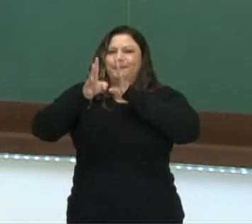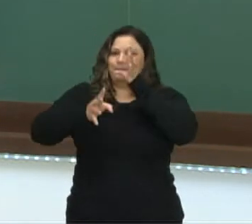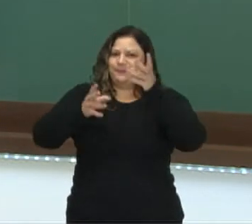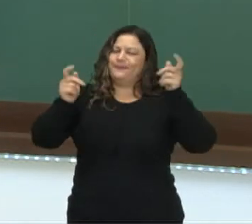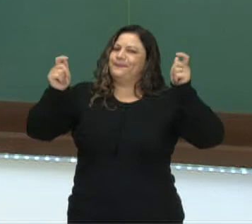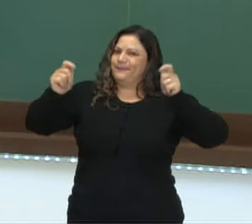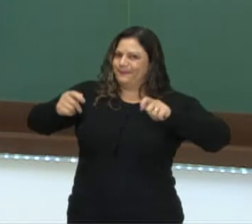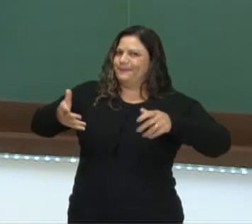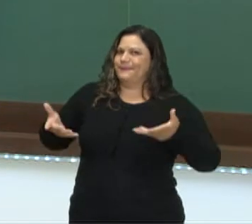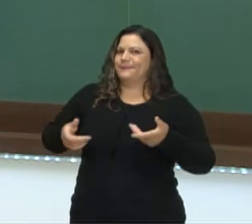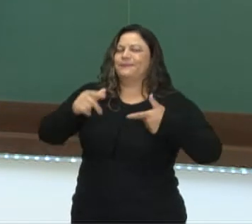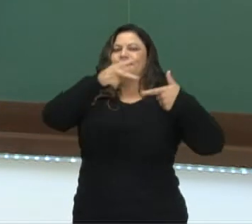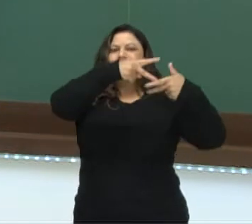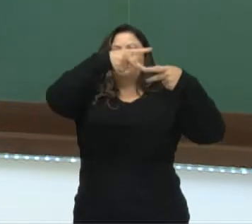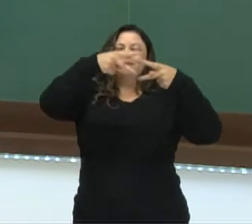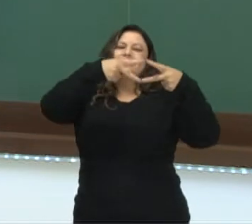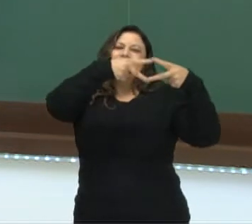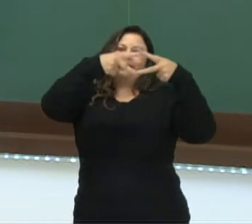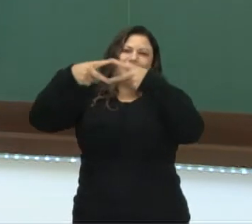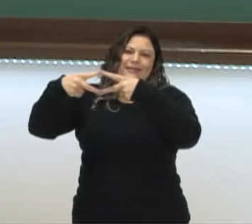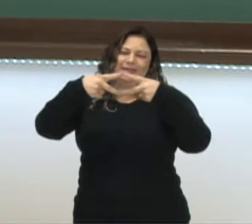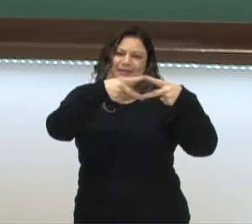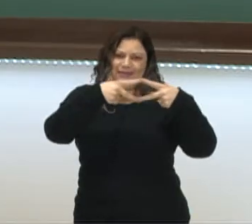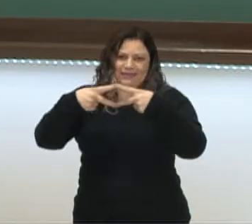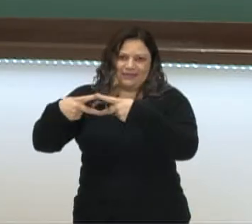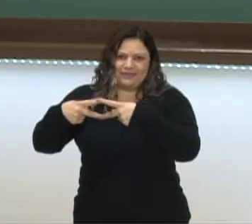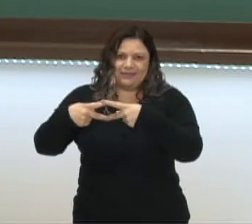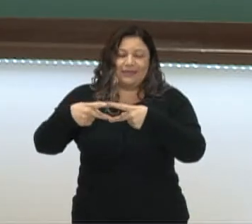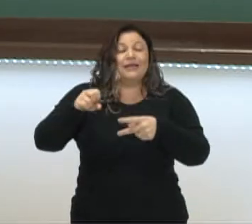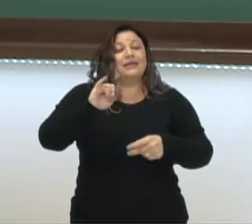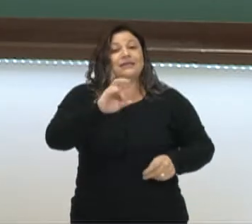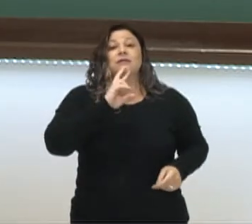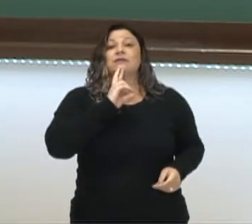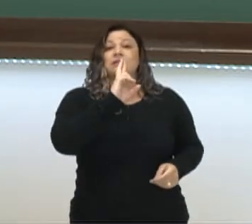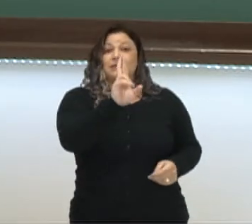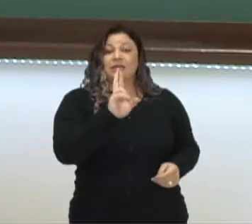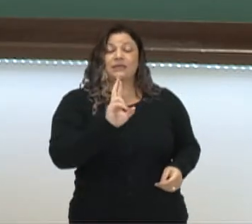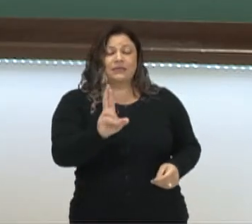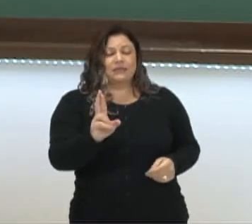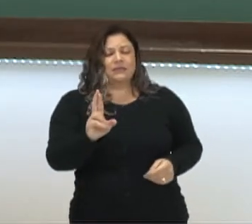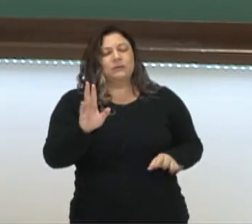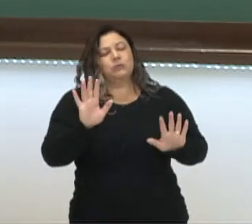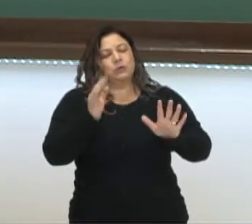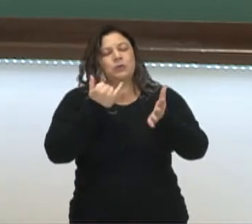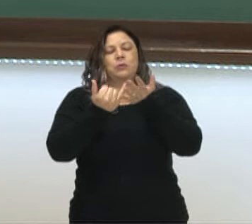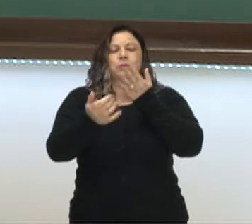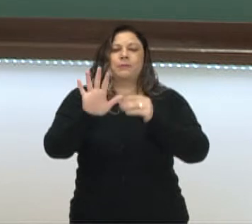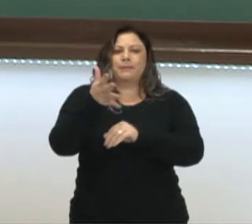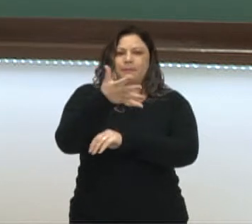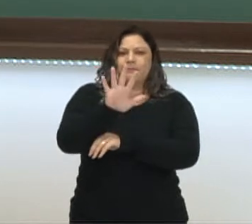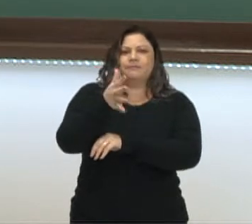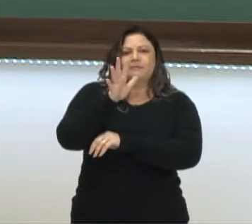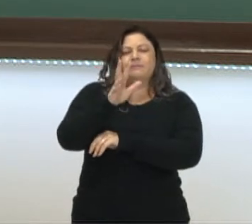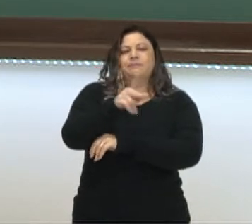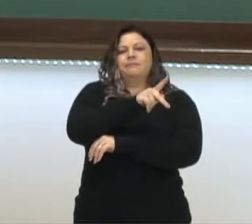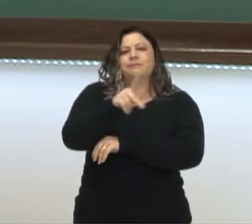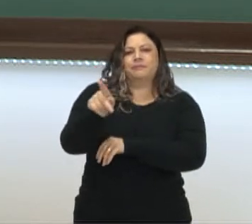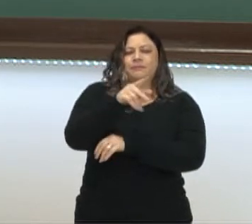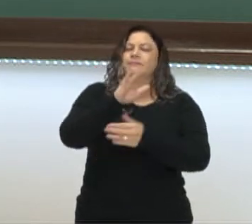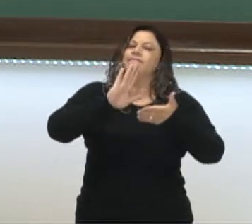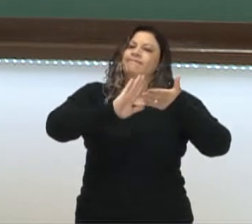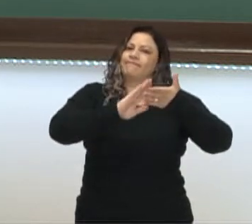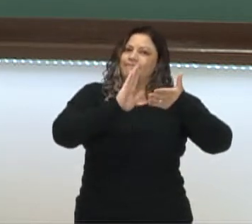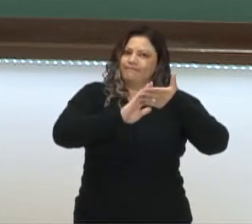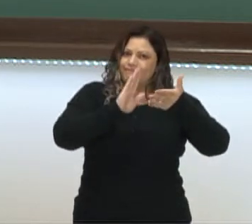justamente da tirinha, beleza? Se você respondeu aí muito próximo aqui a resposta do professor, está de